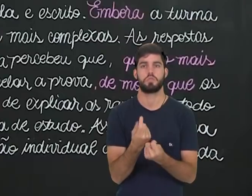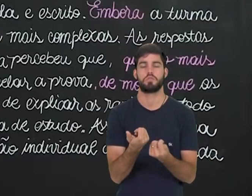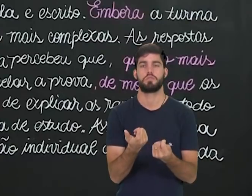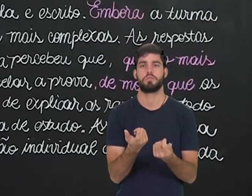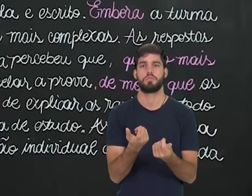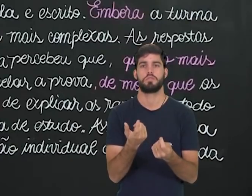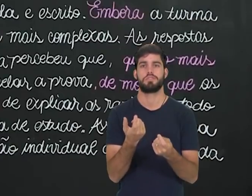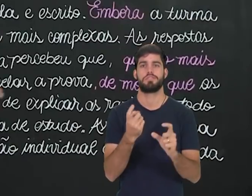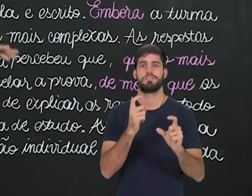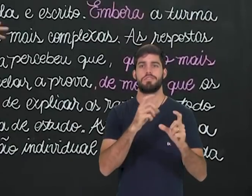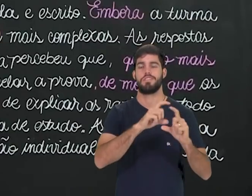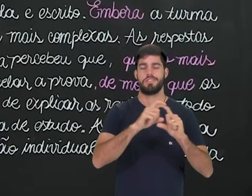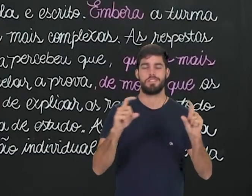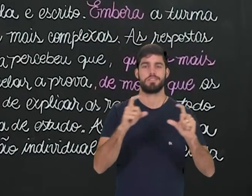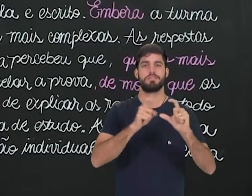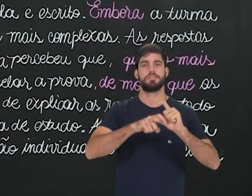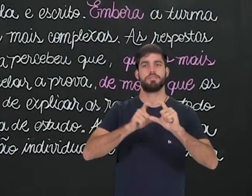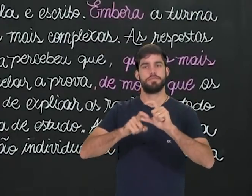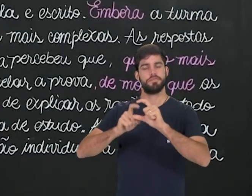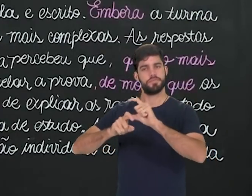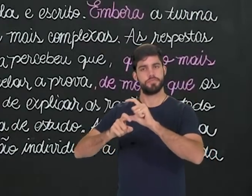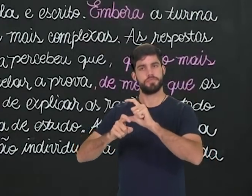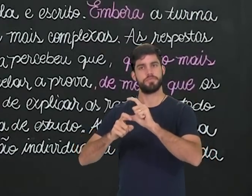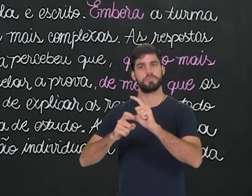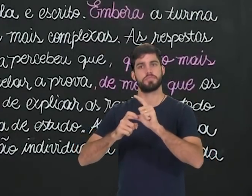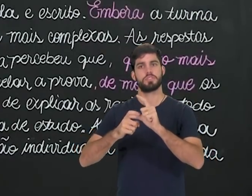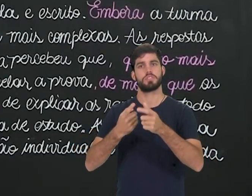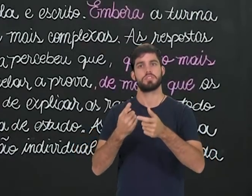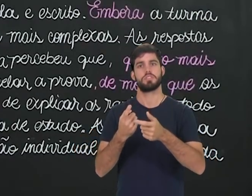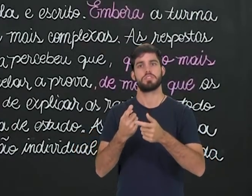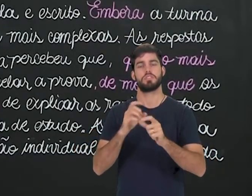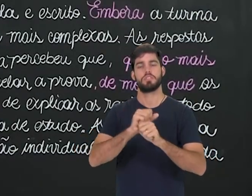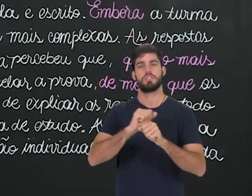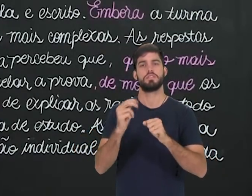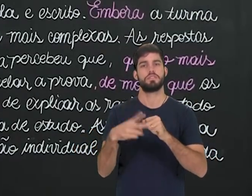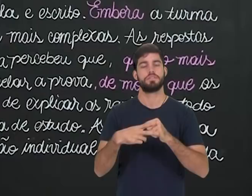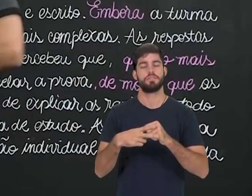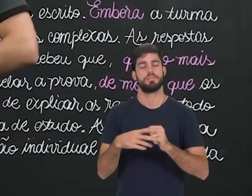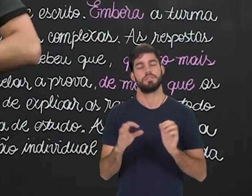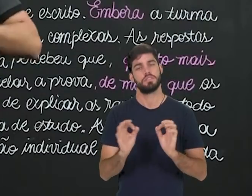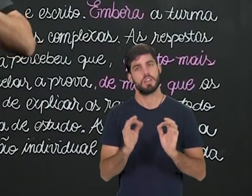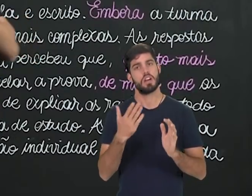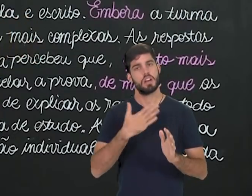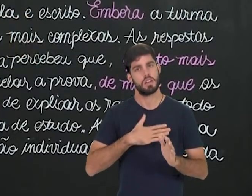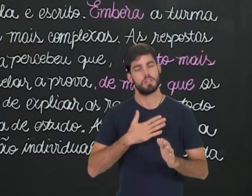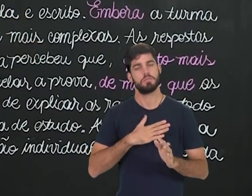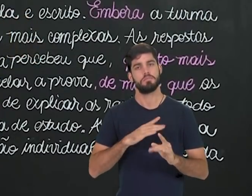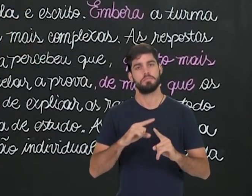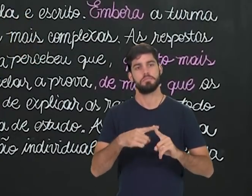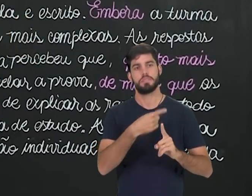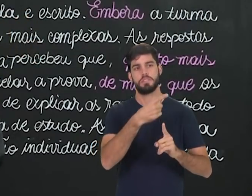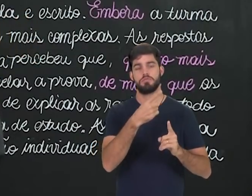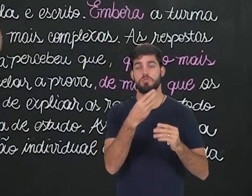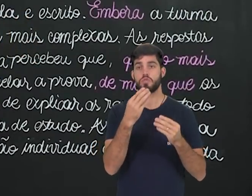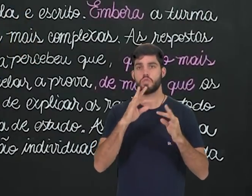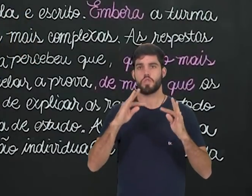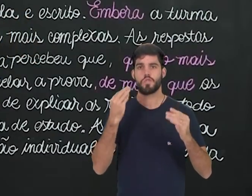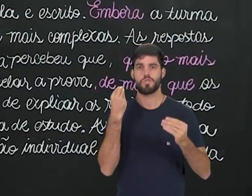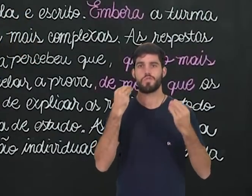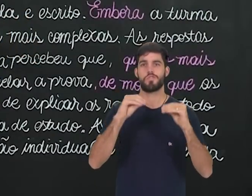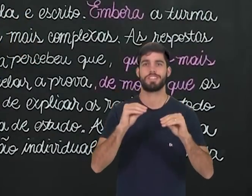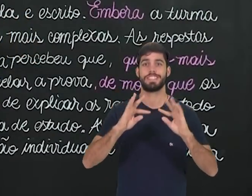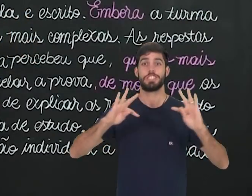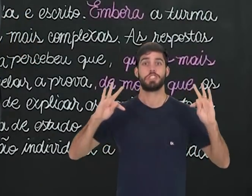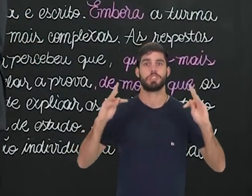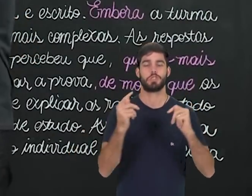subordinadas adverbiais. Mas aqui a gente vai fazer uma análise mais direta, mais relacionada ao assunto, por isso que eu fiz questão de colocar todos juntos para